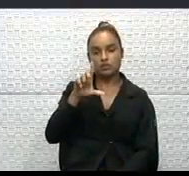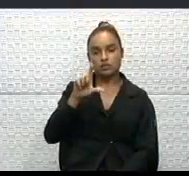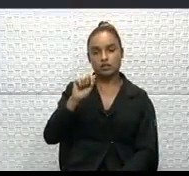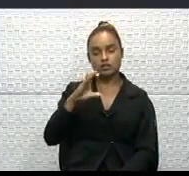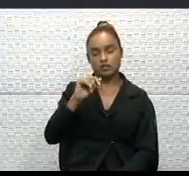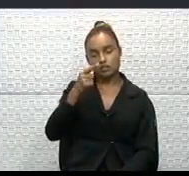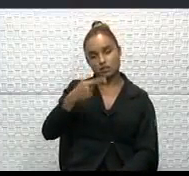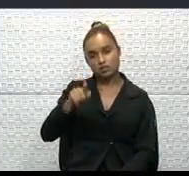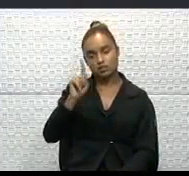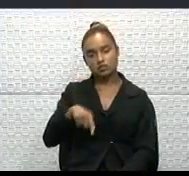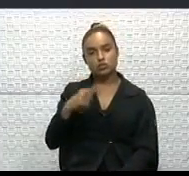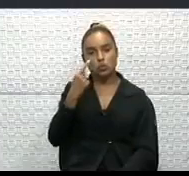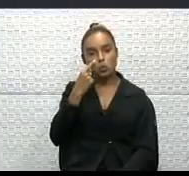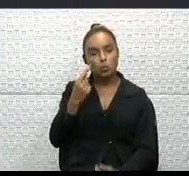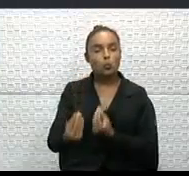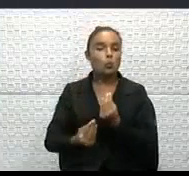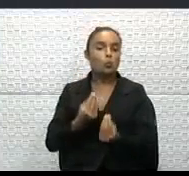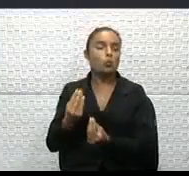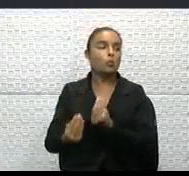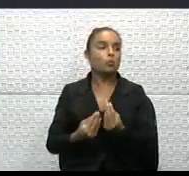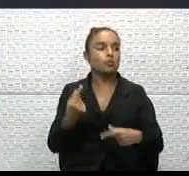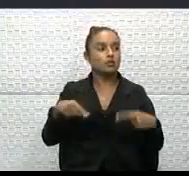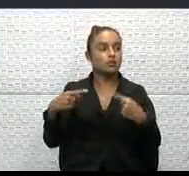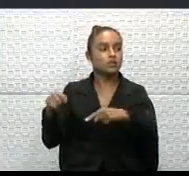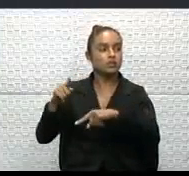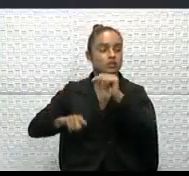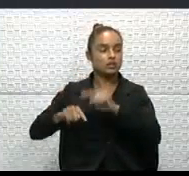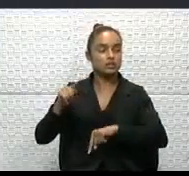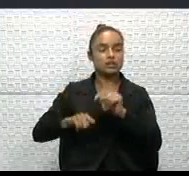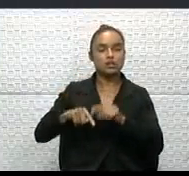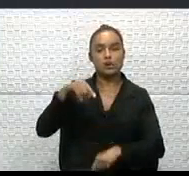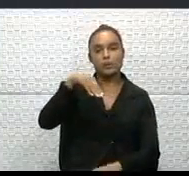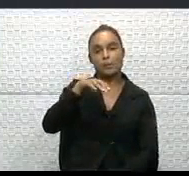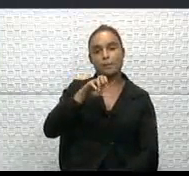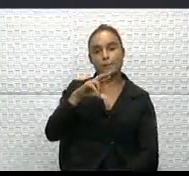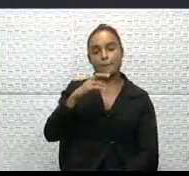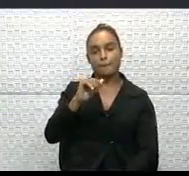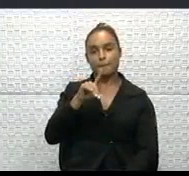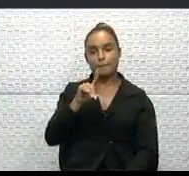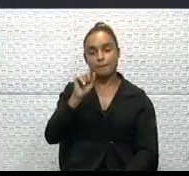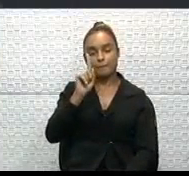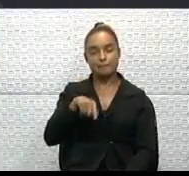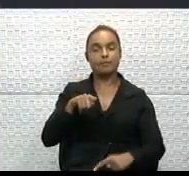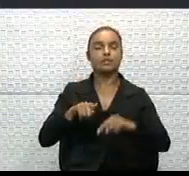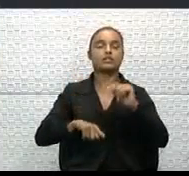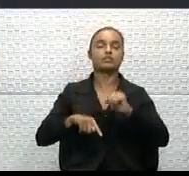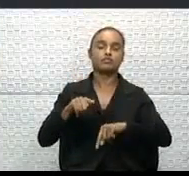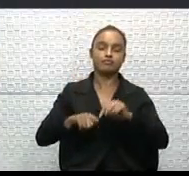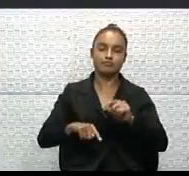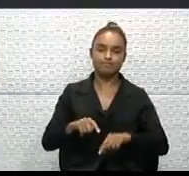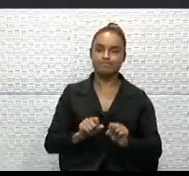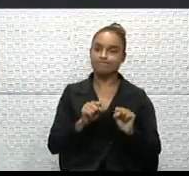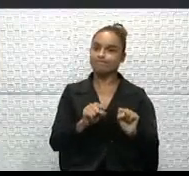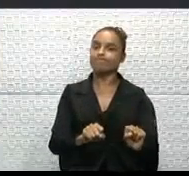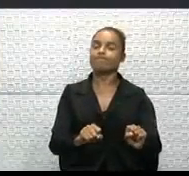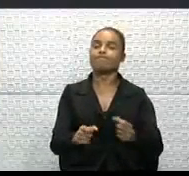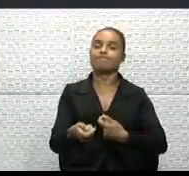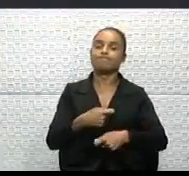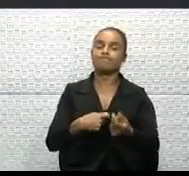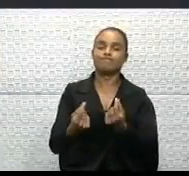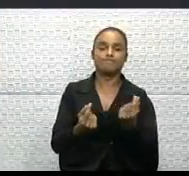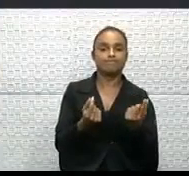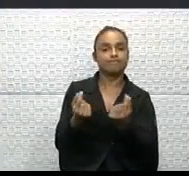para inferir tendências de mercado. A análise de correlação é um dos instrumentos de medição mais poderosos que os